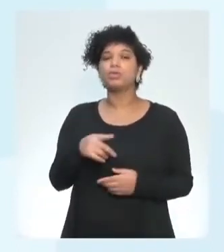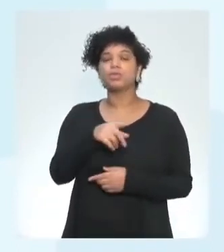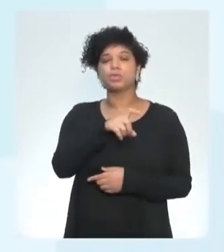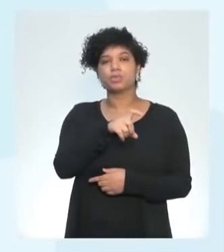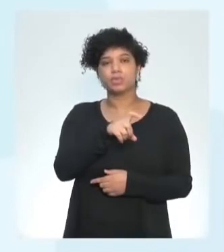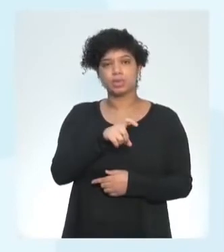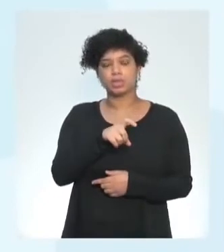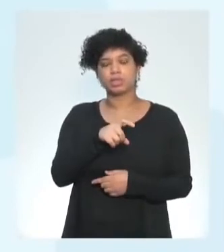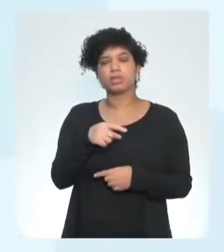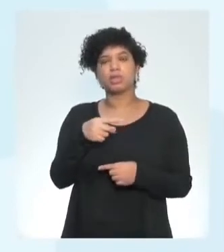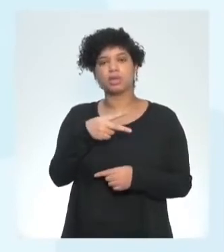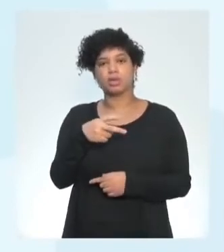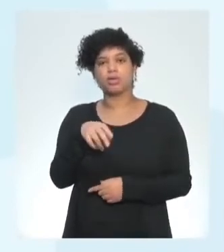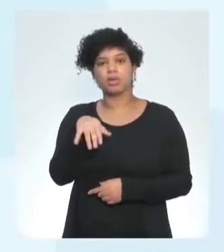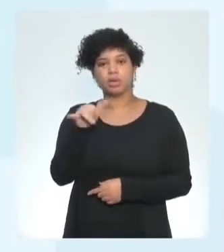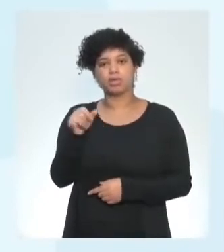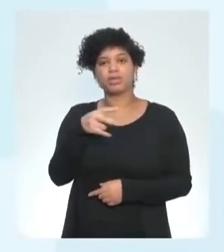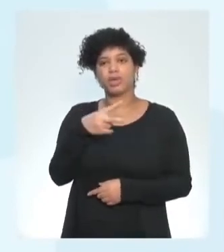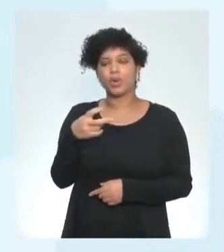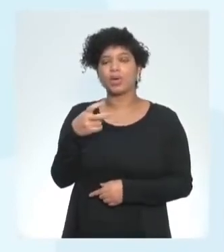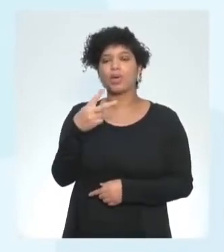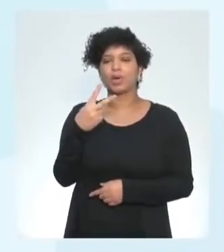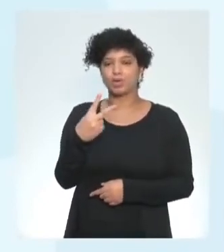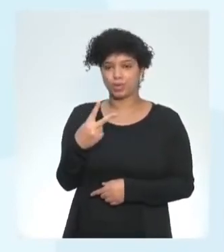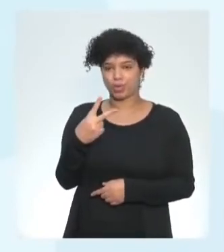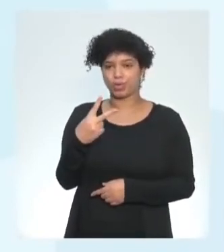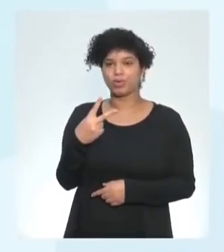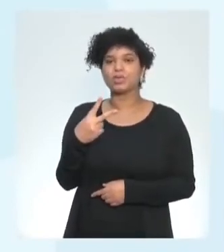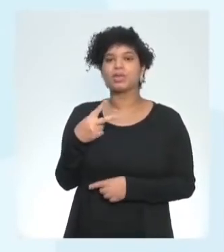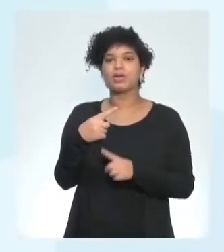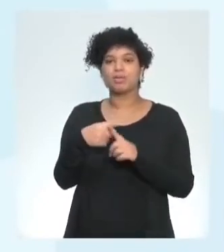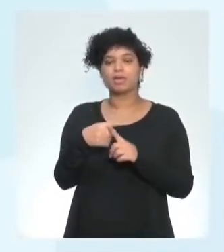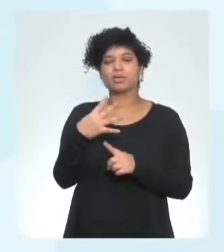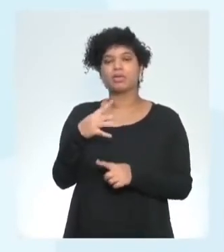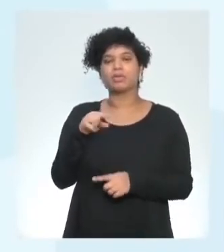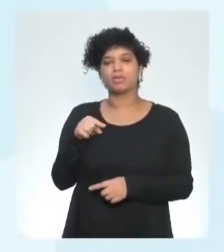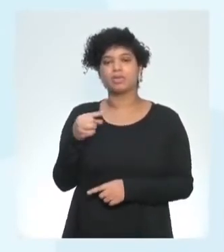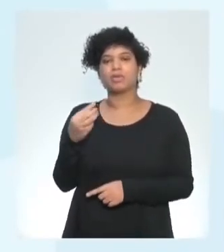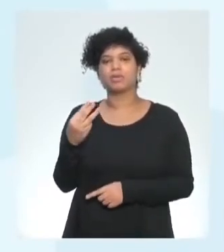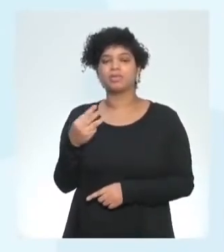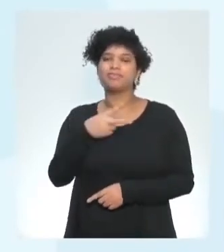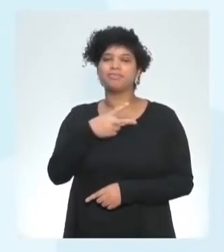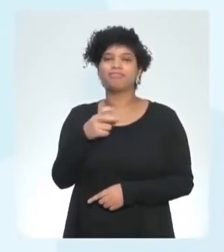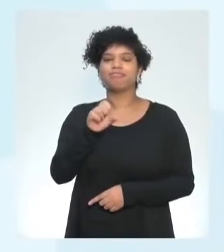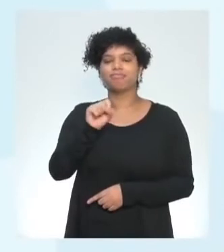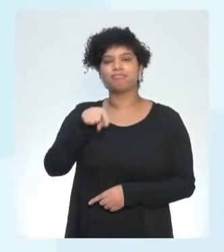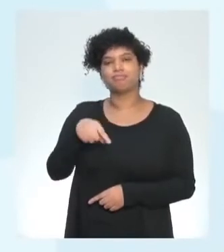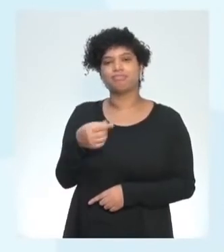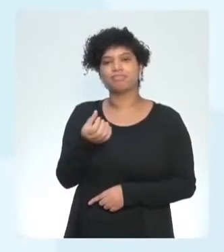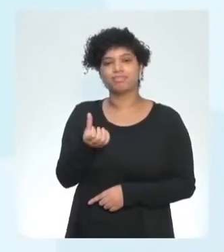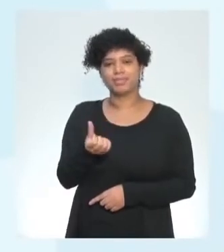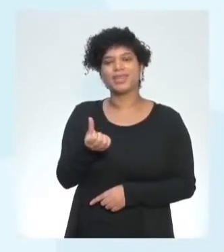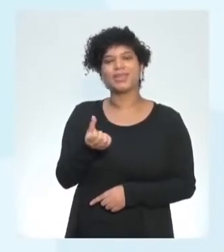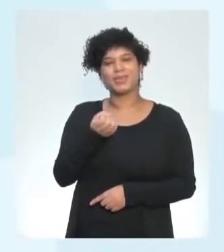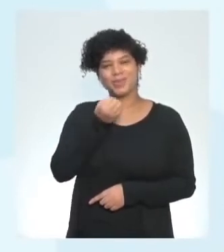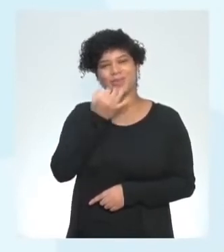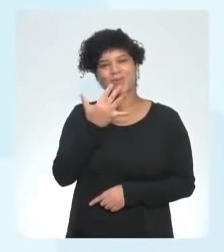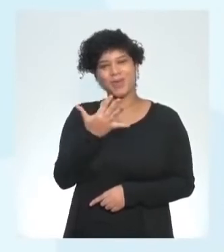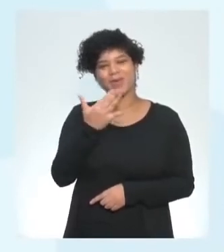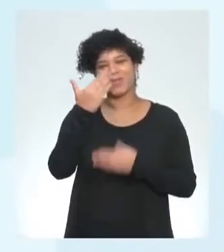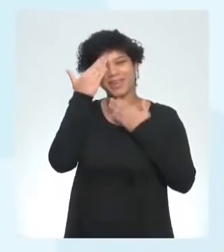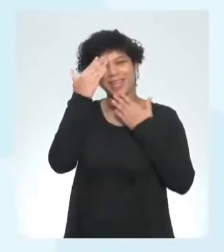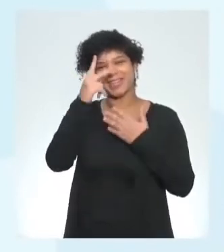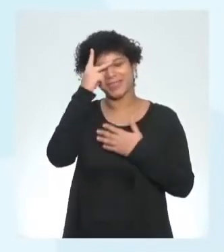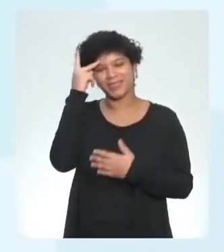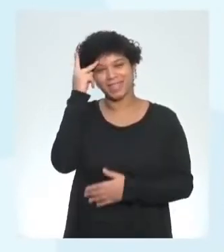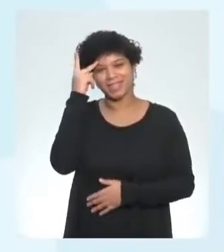né, duas vezes 4,3. Portanto, isso dá 8,6. Muito bem, obrigado,